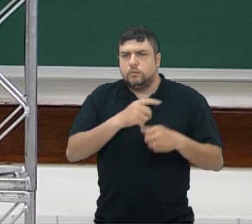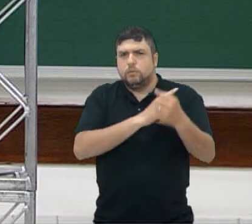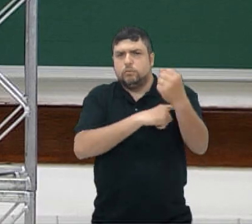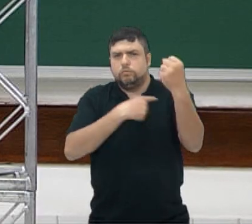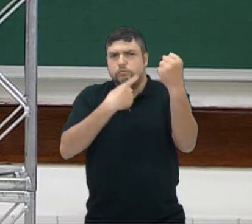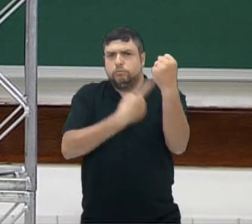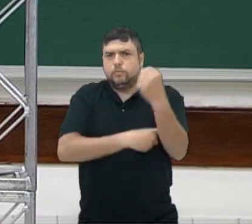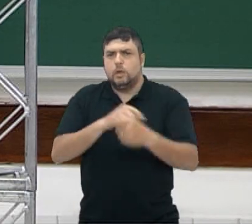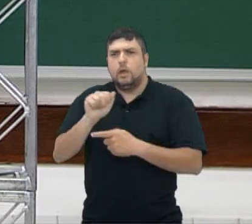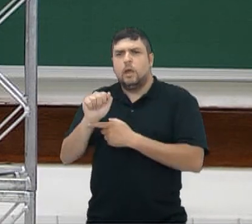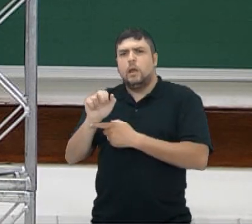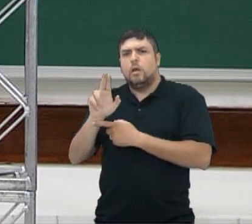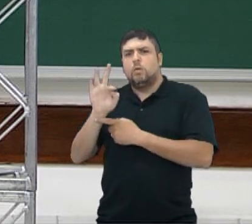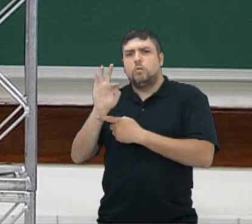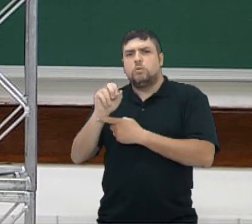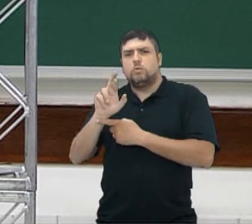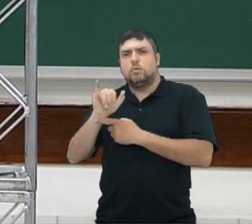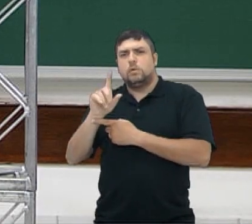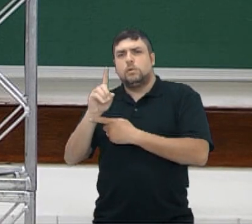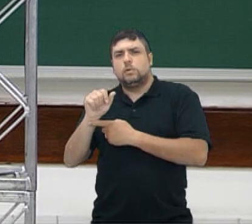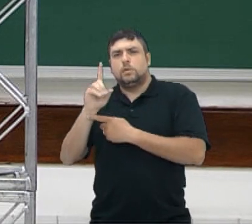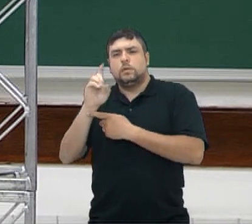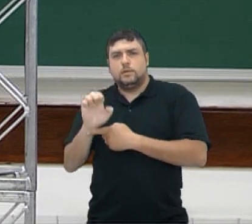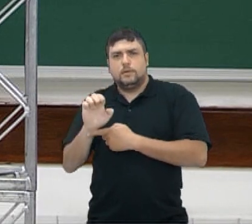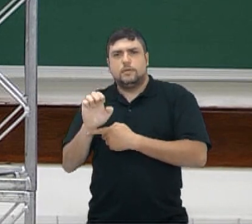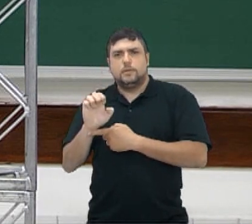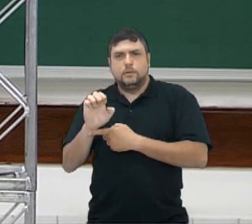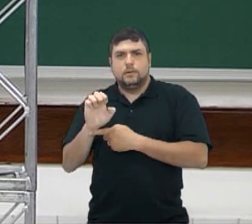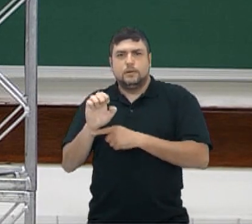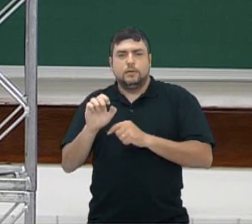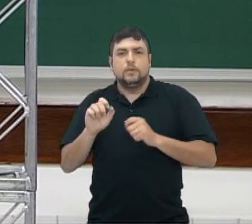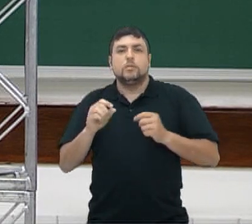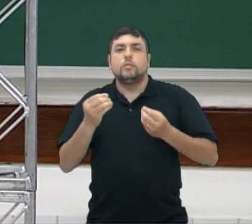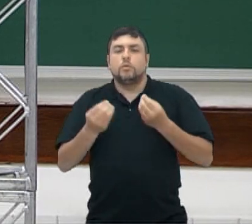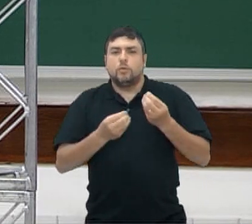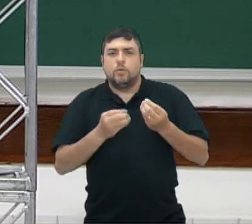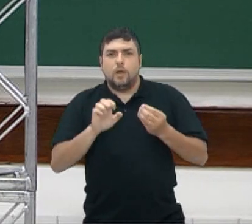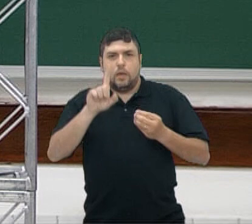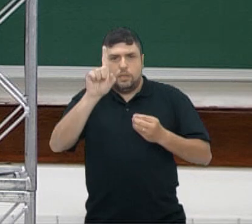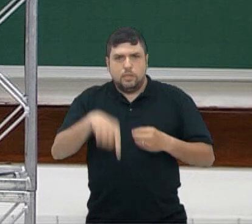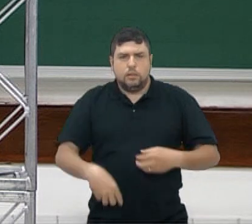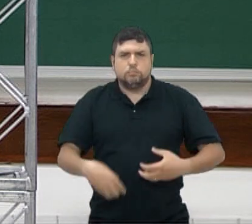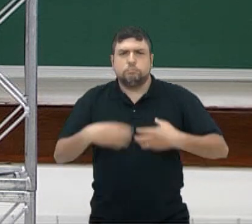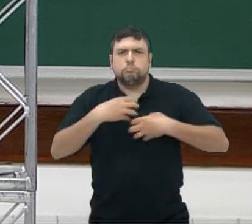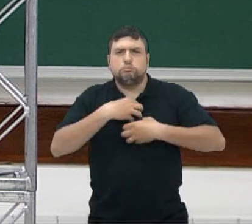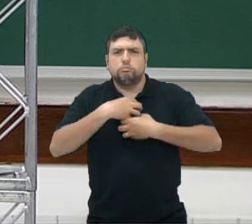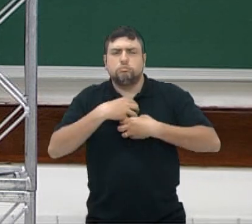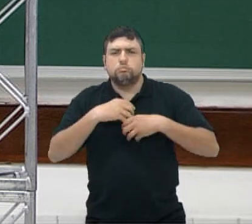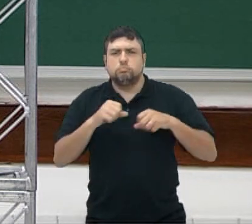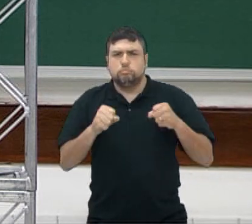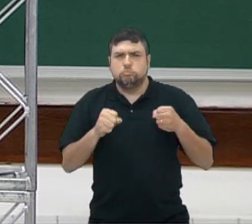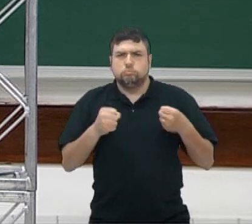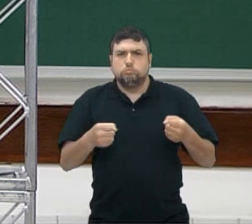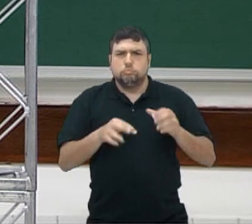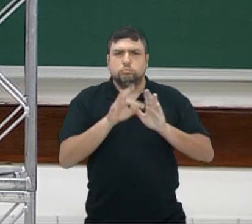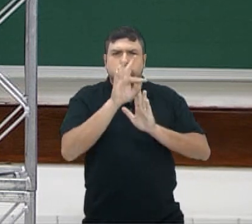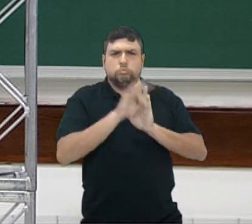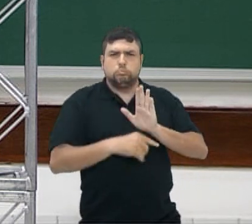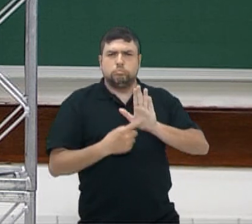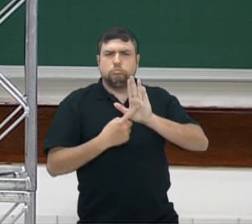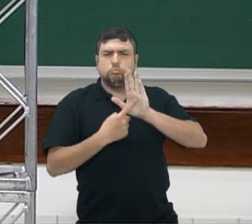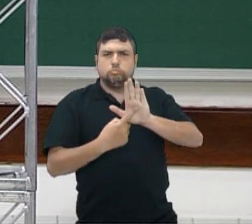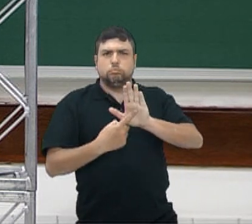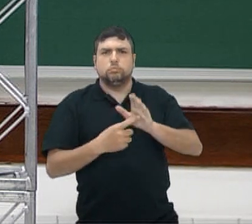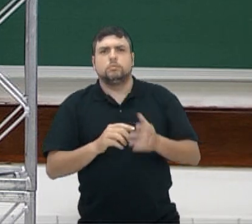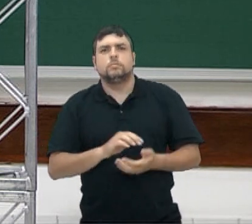que está, nessa parte, pelo menos no texto, é o que está dando força para o texto dela.